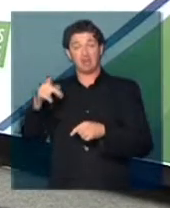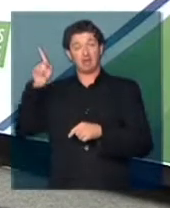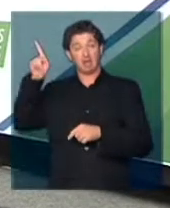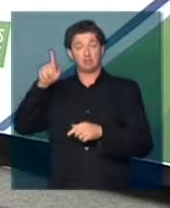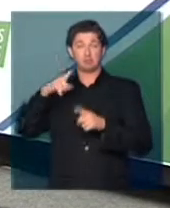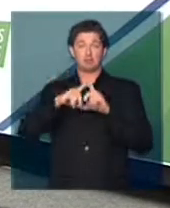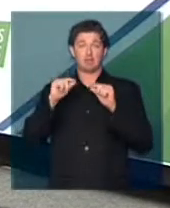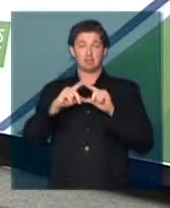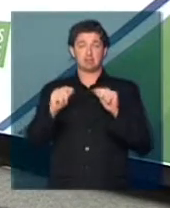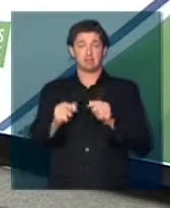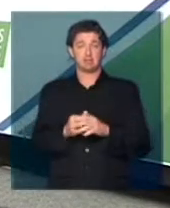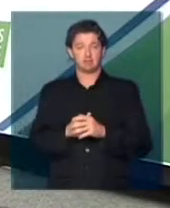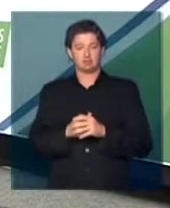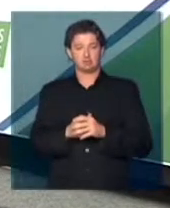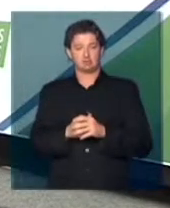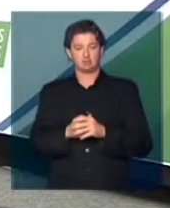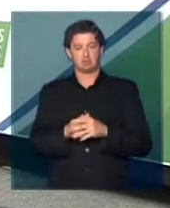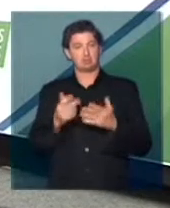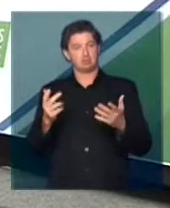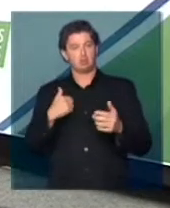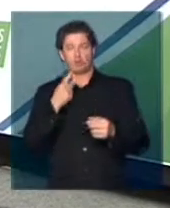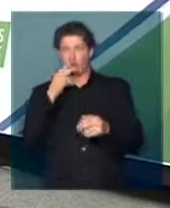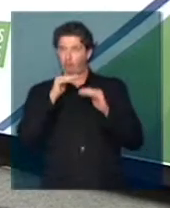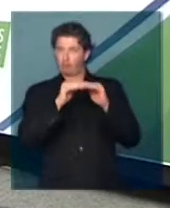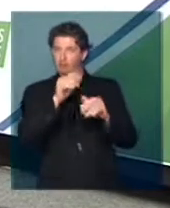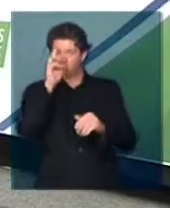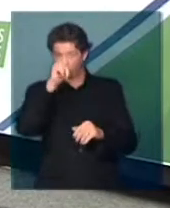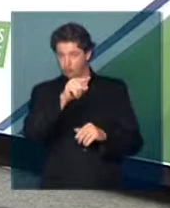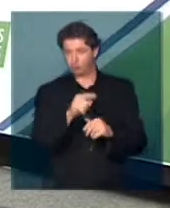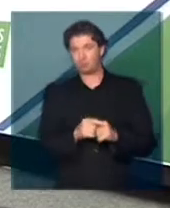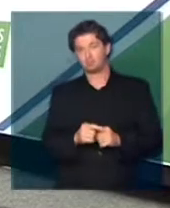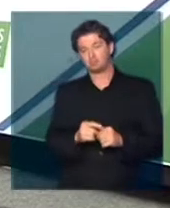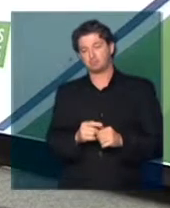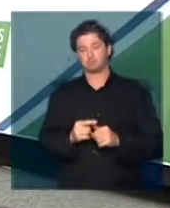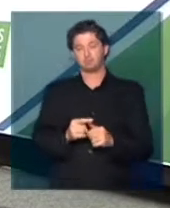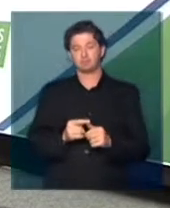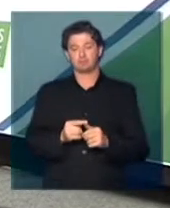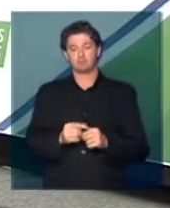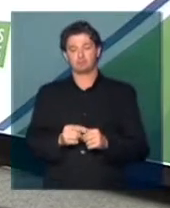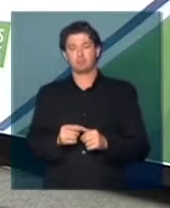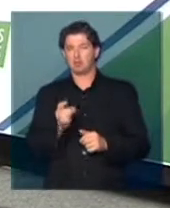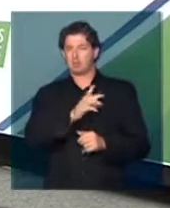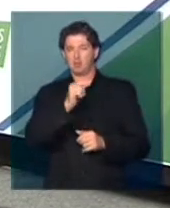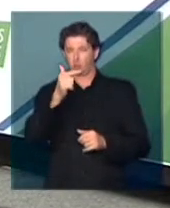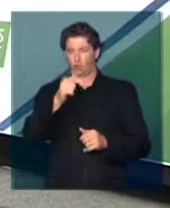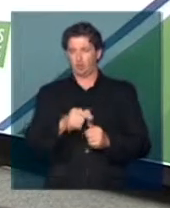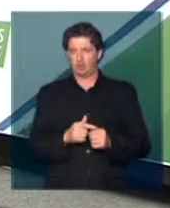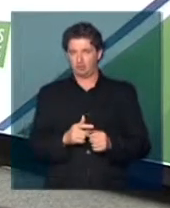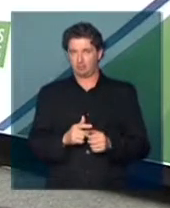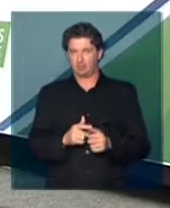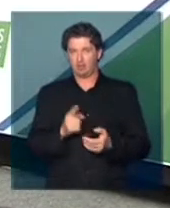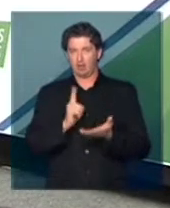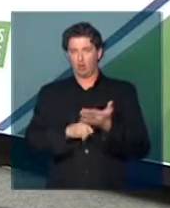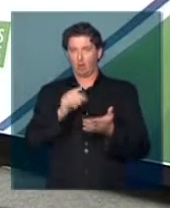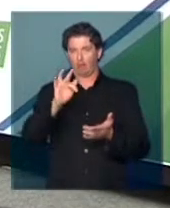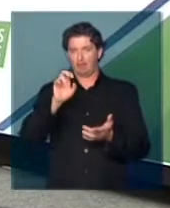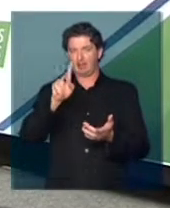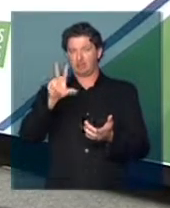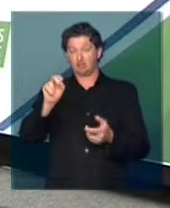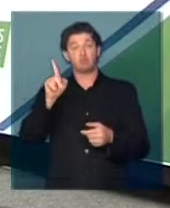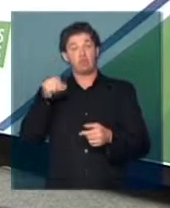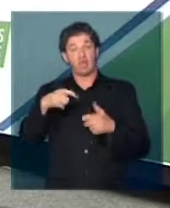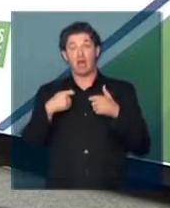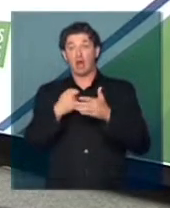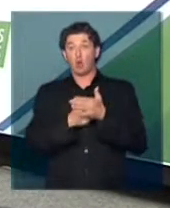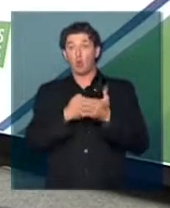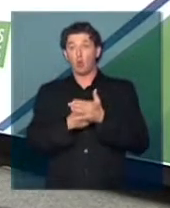Brasília. Então, eu quero dizer a Vossa Excelência que não tenha medo em relação ao Pacto Federativo. Essa sempre foi a briga